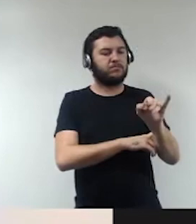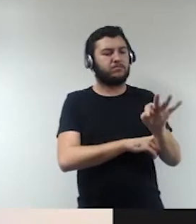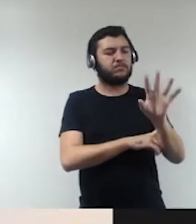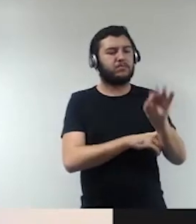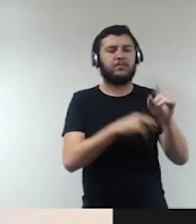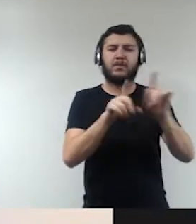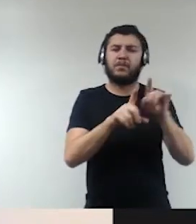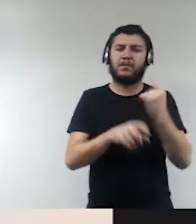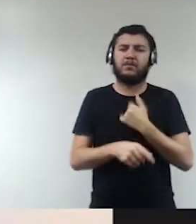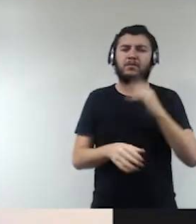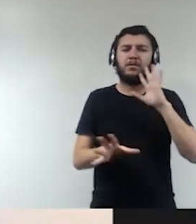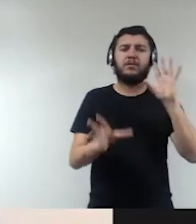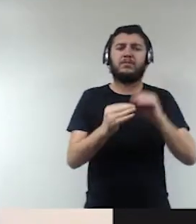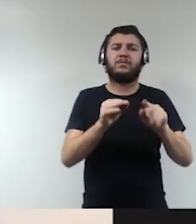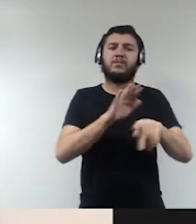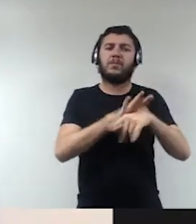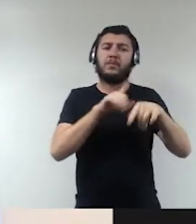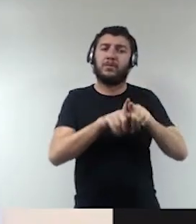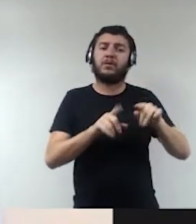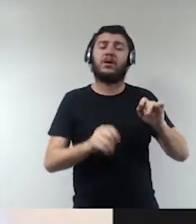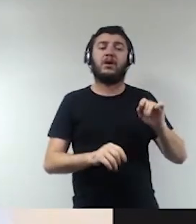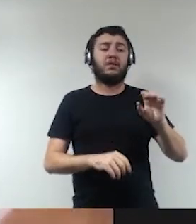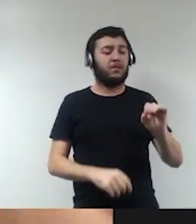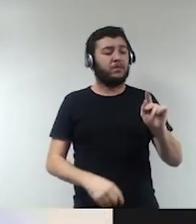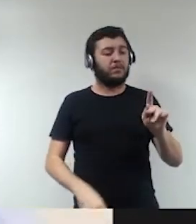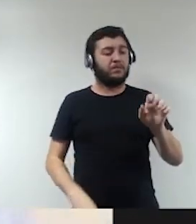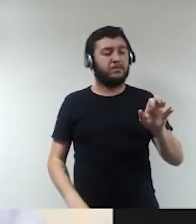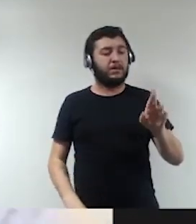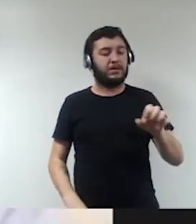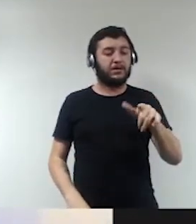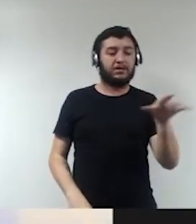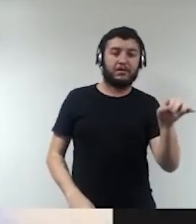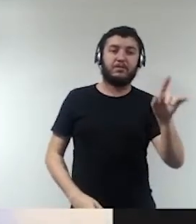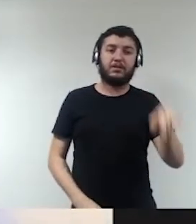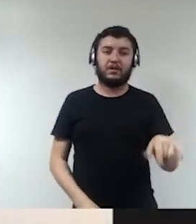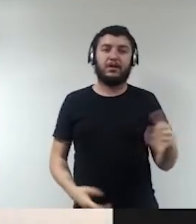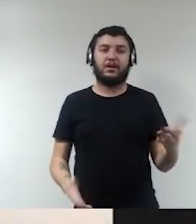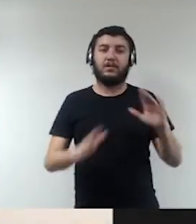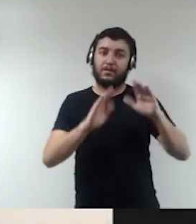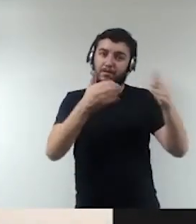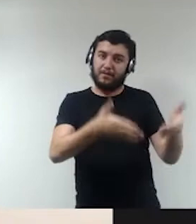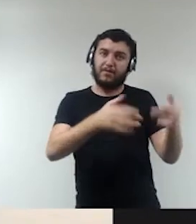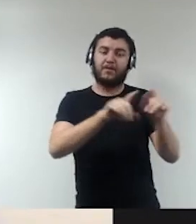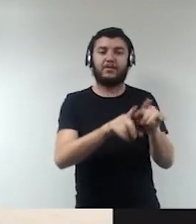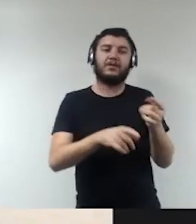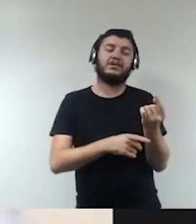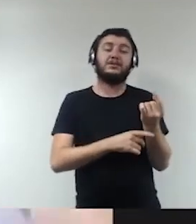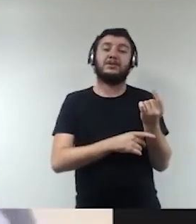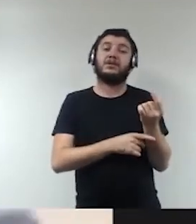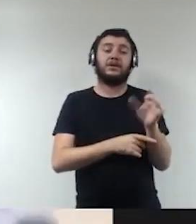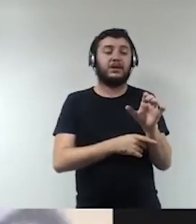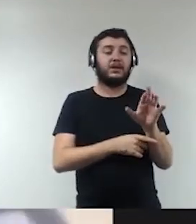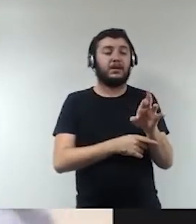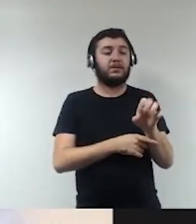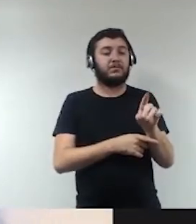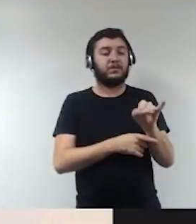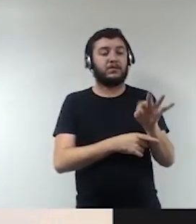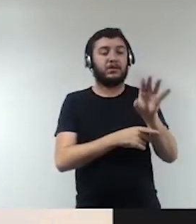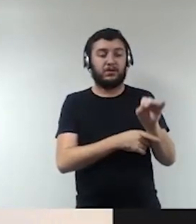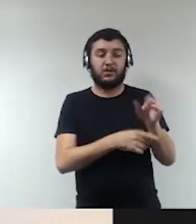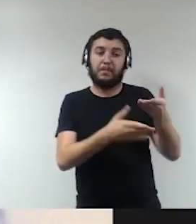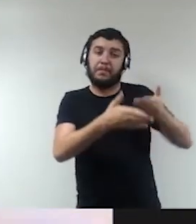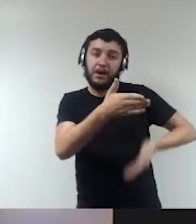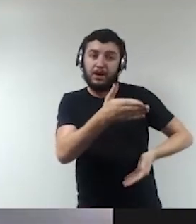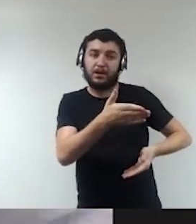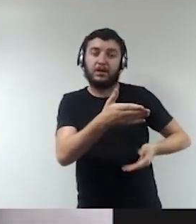questão recuperacional, pode significar a perda de parte desse crédito, pode significar a perda nominal do crédito, ou